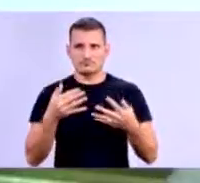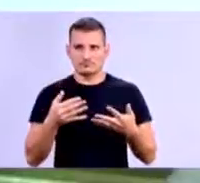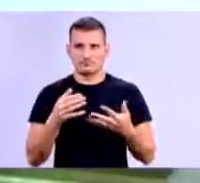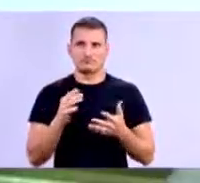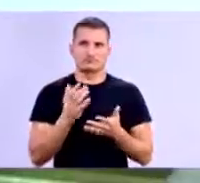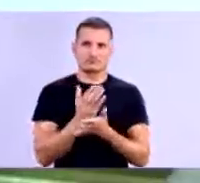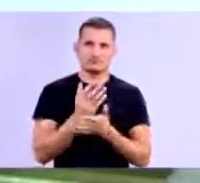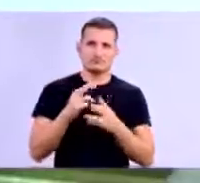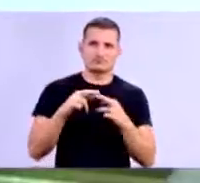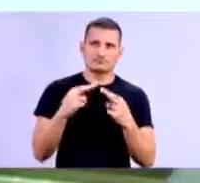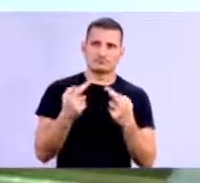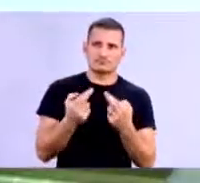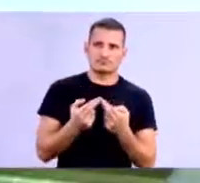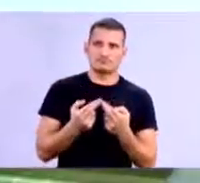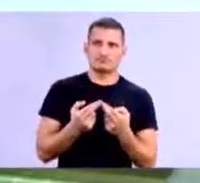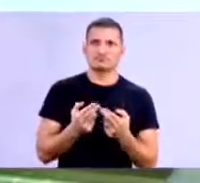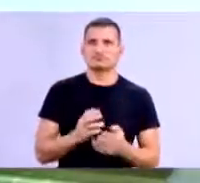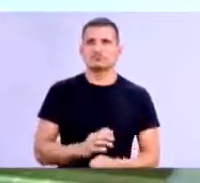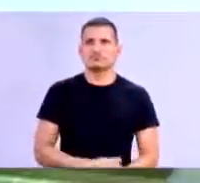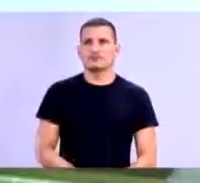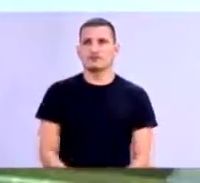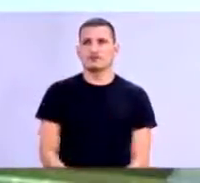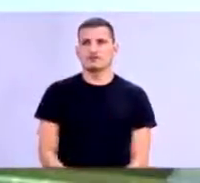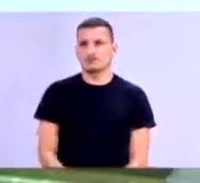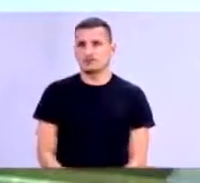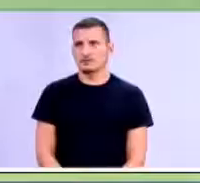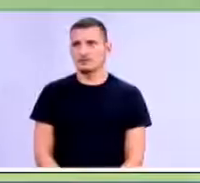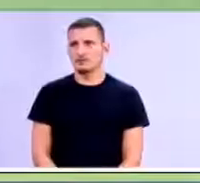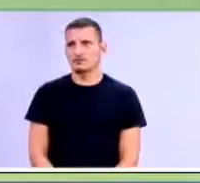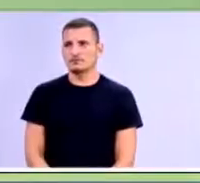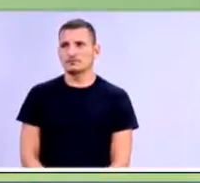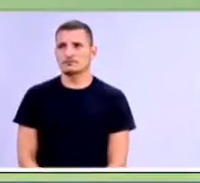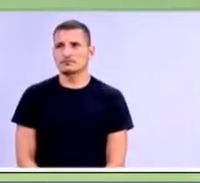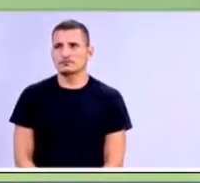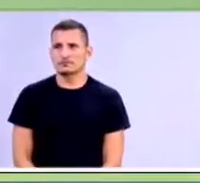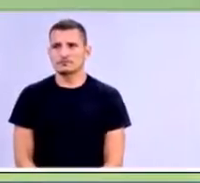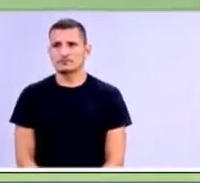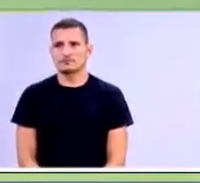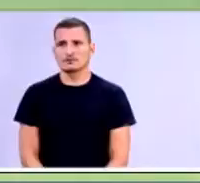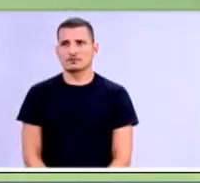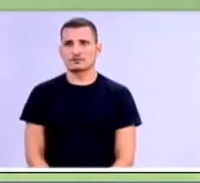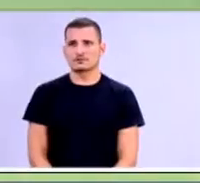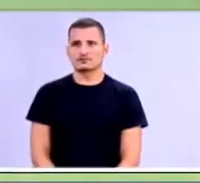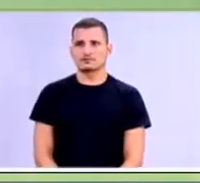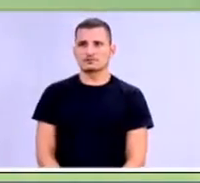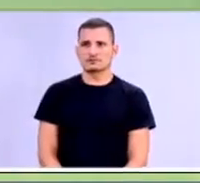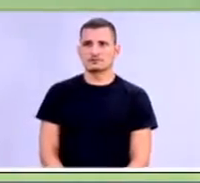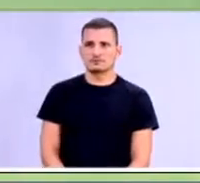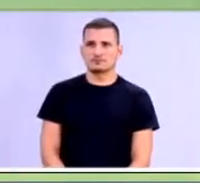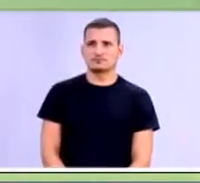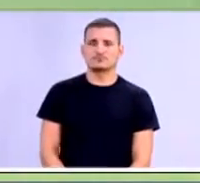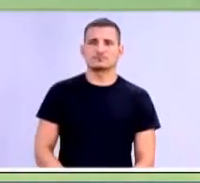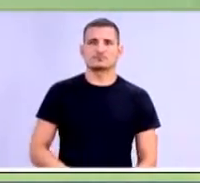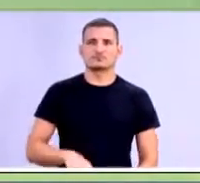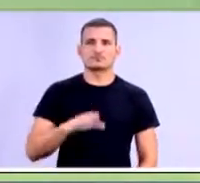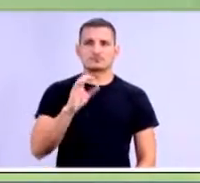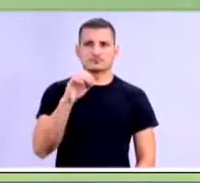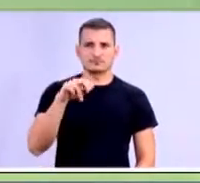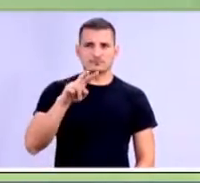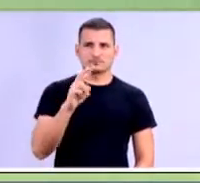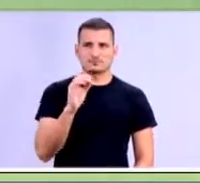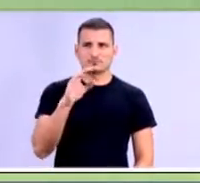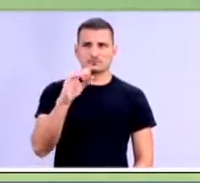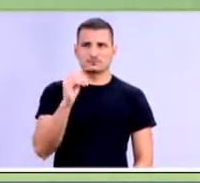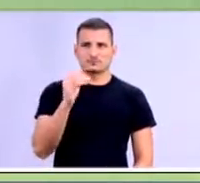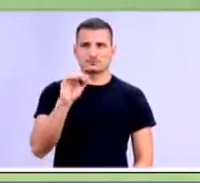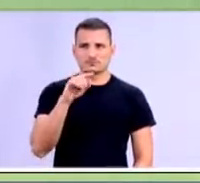uma reunião, uma assembleia, tá certo? Uma convocação também não.